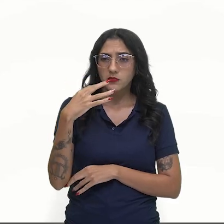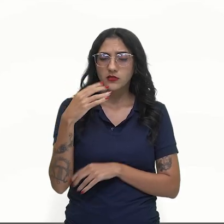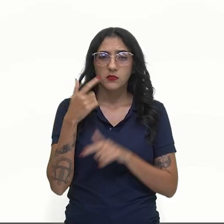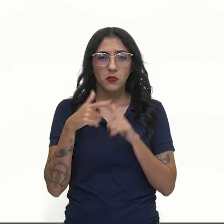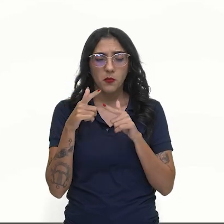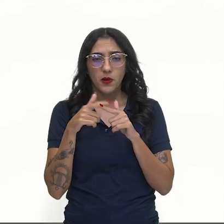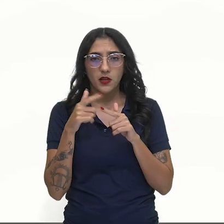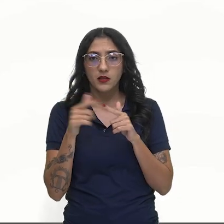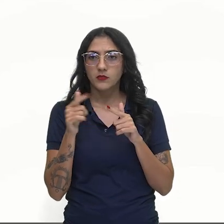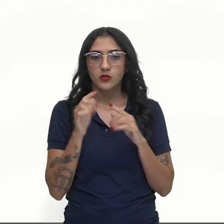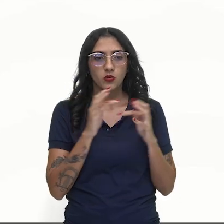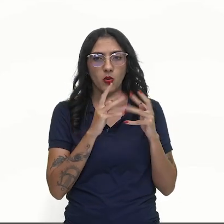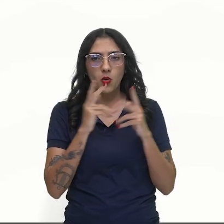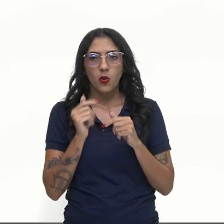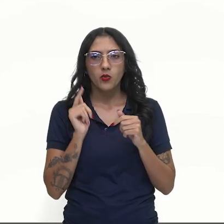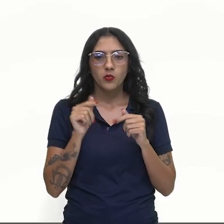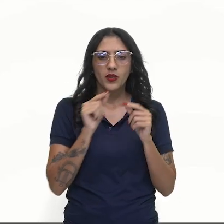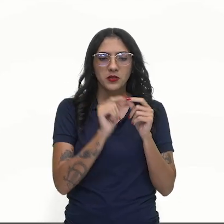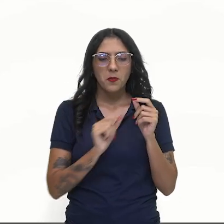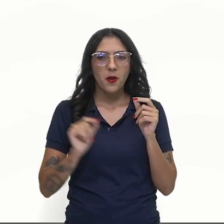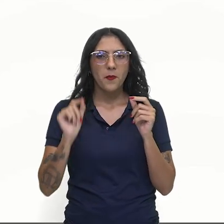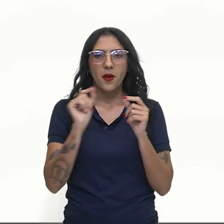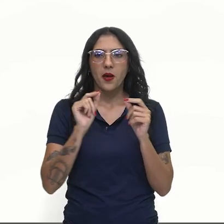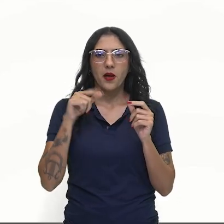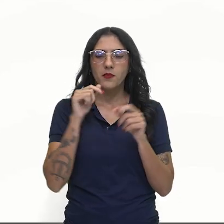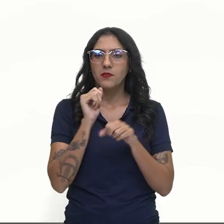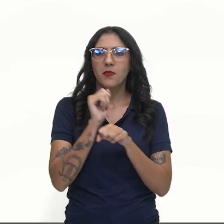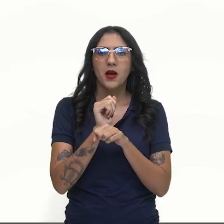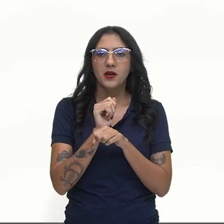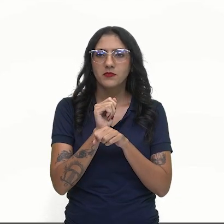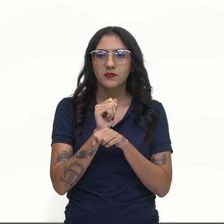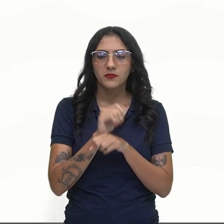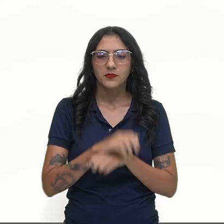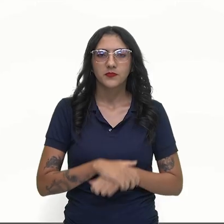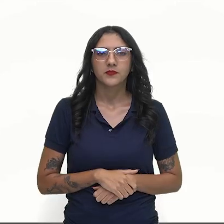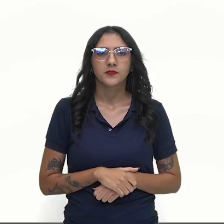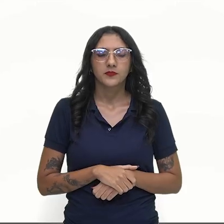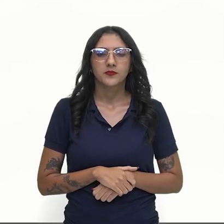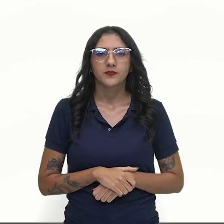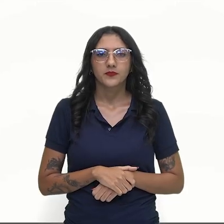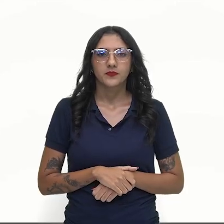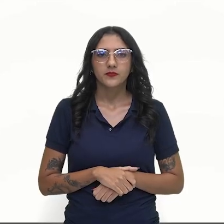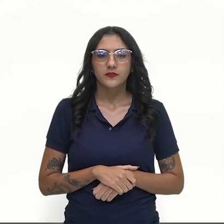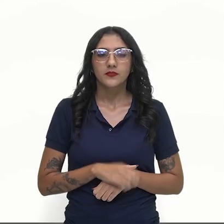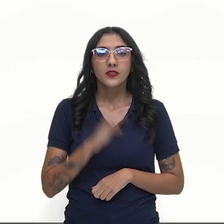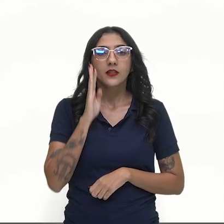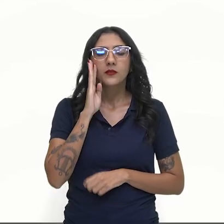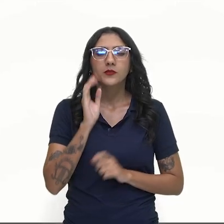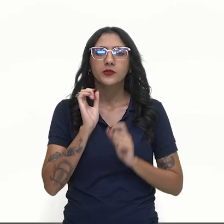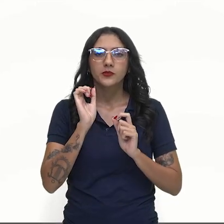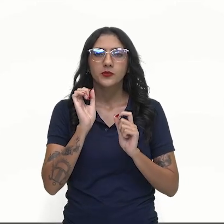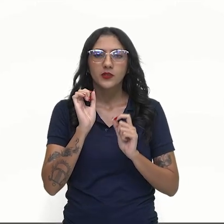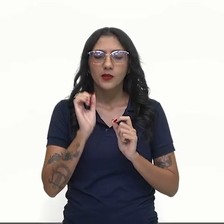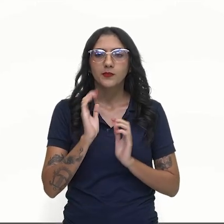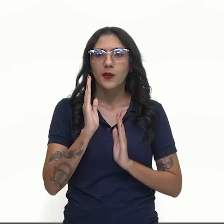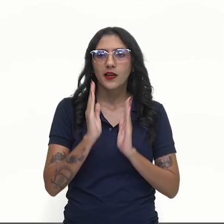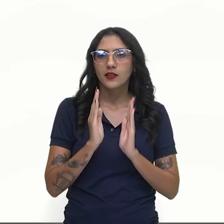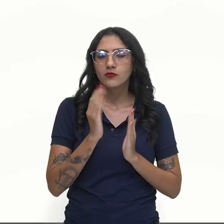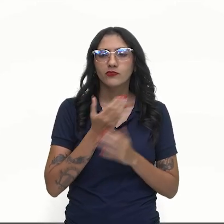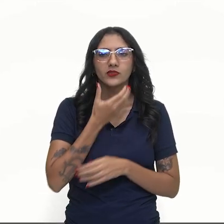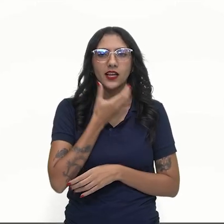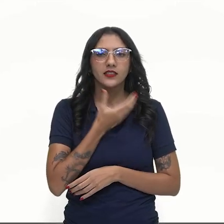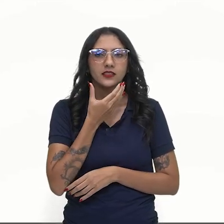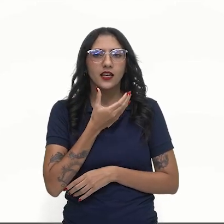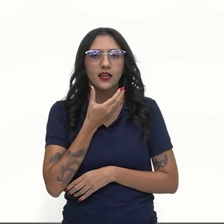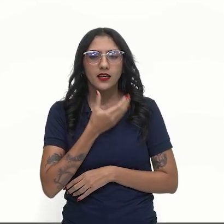o circuito para. Qual é esse exemplo que a gente conhece? Principalmente na época de onde? Que época? Do